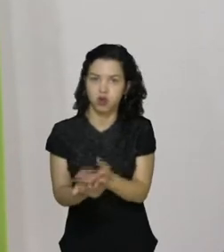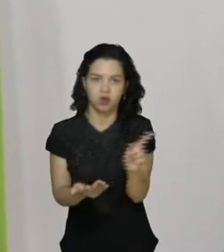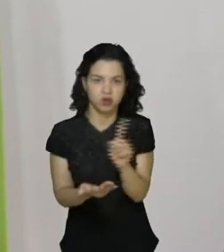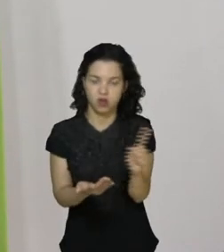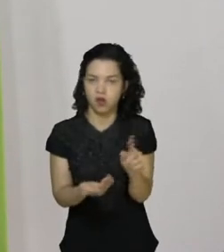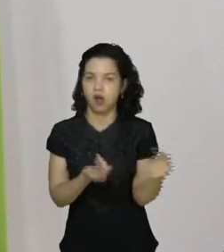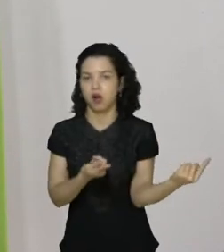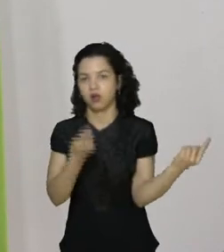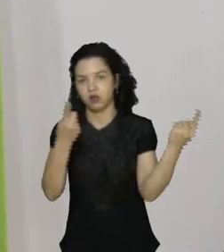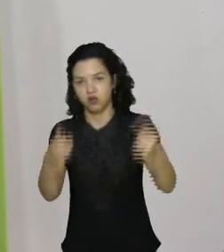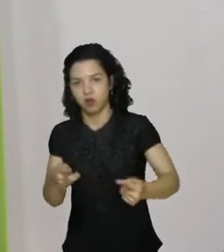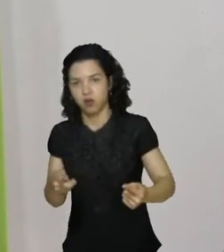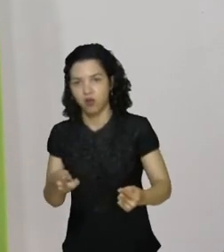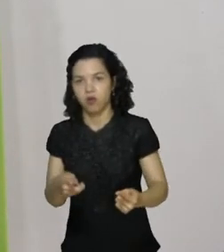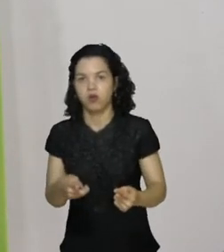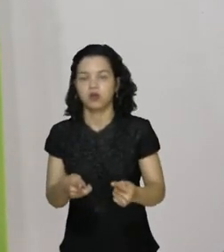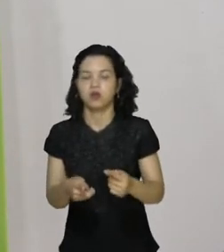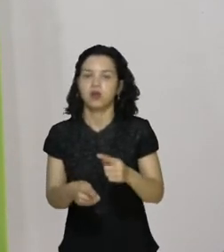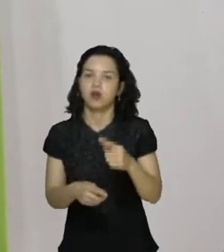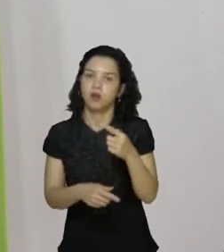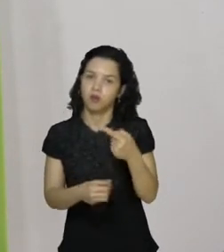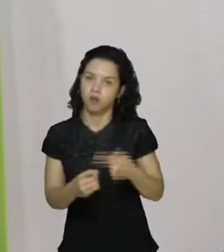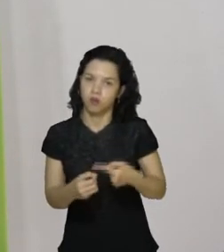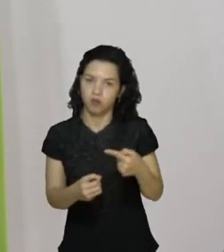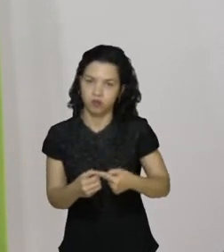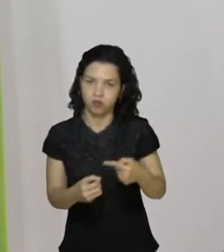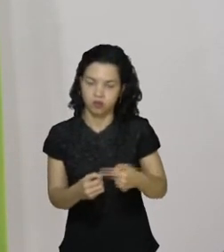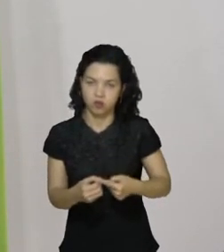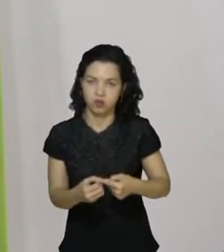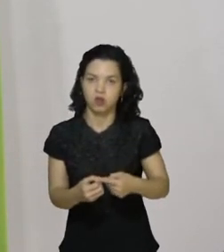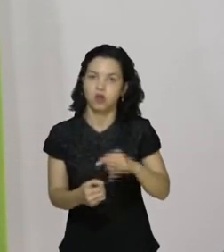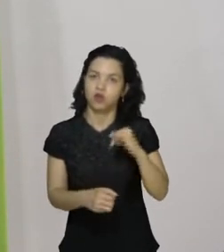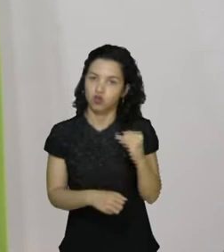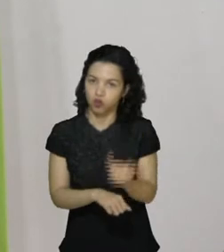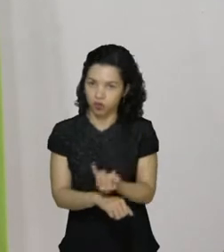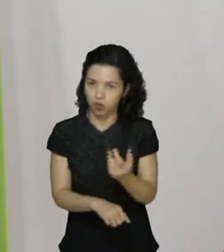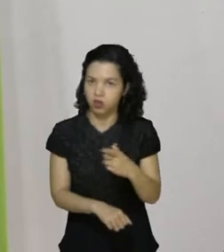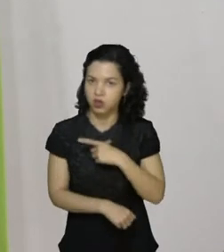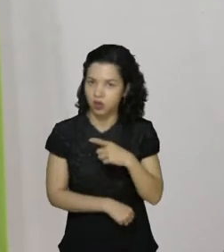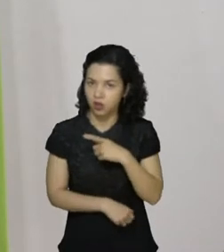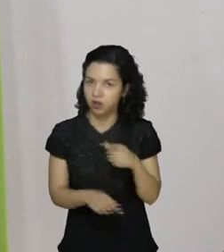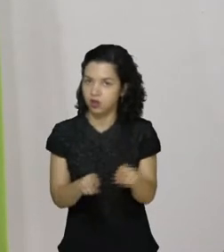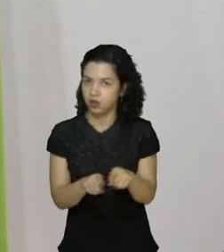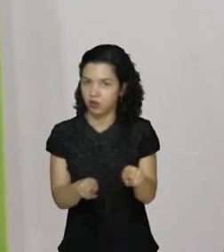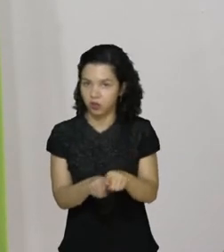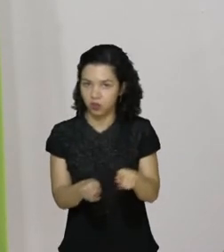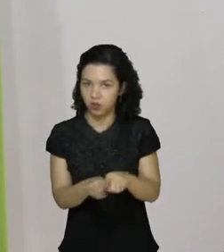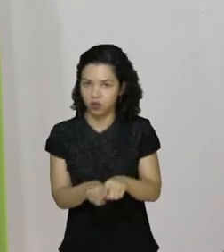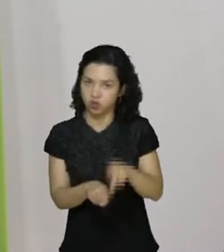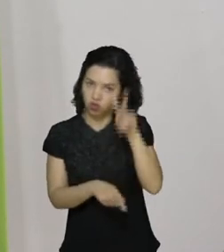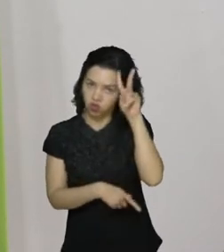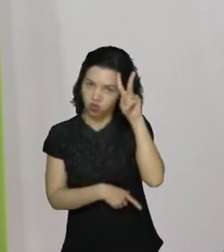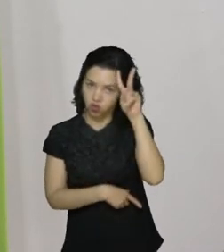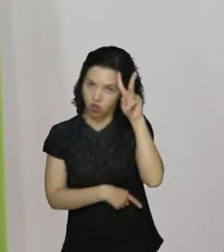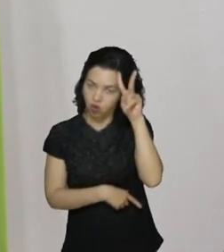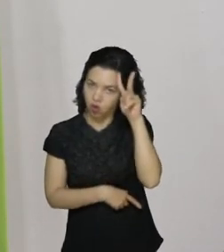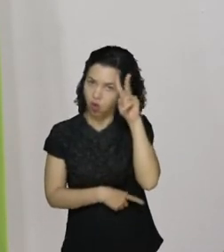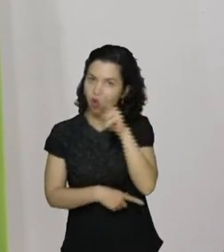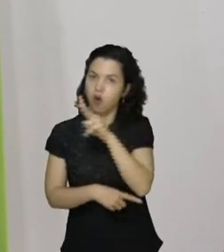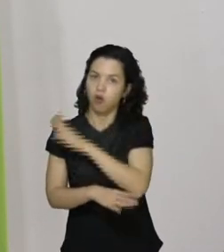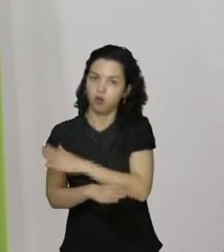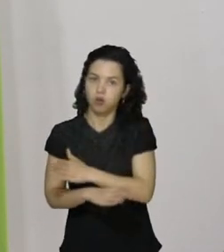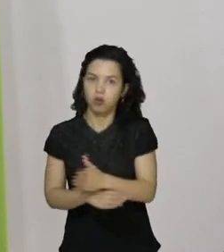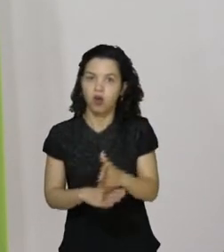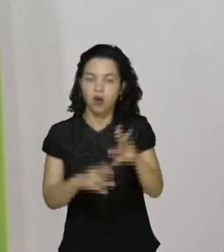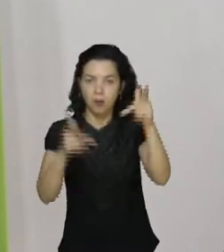o joinvilense. Na cidade de Joinville também nós temos a passagem histórica de príncipes e princesas, o filho do rei